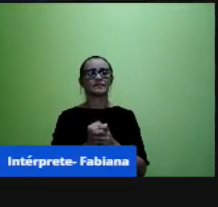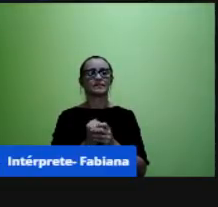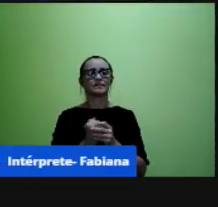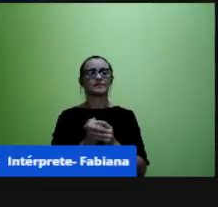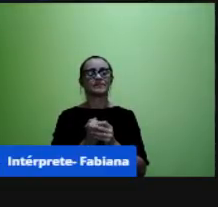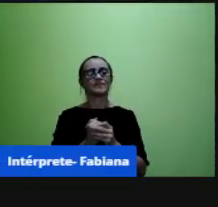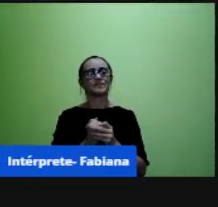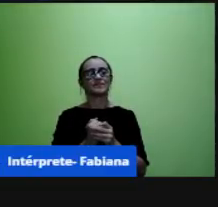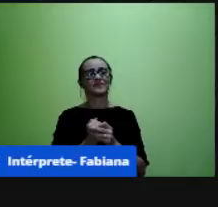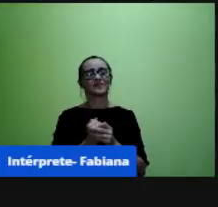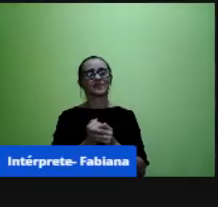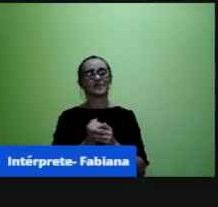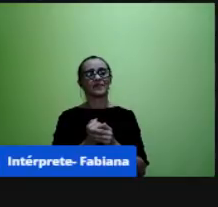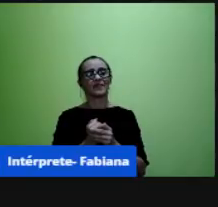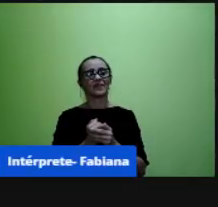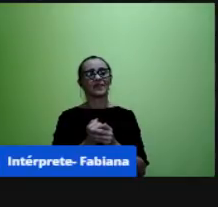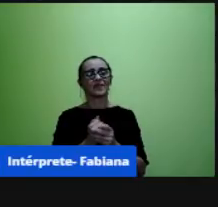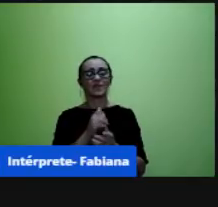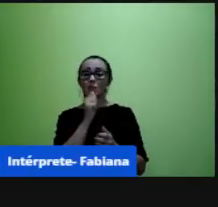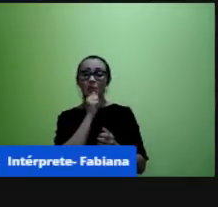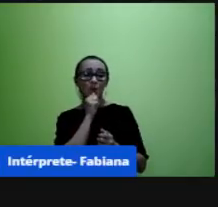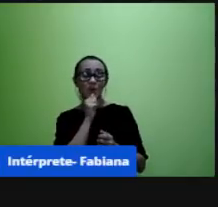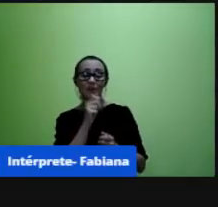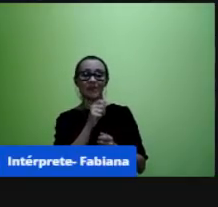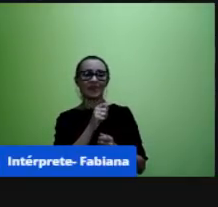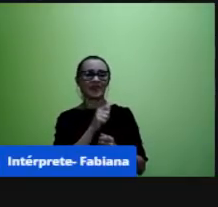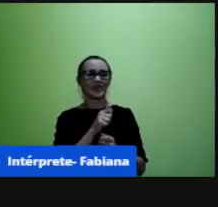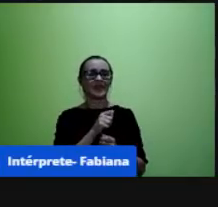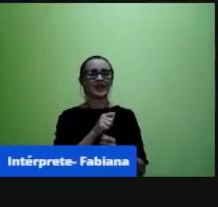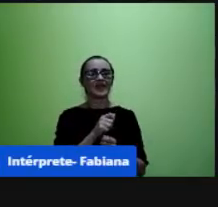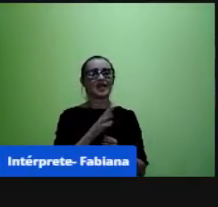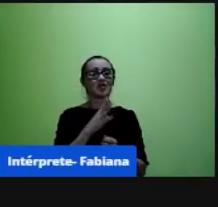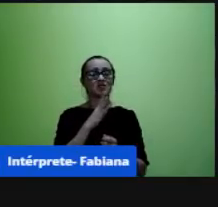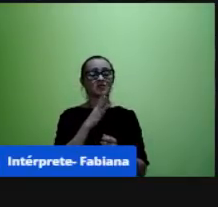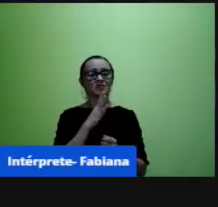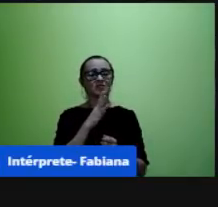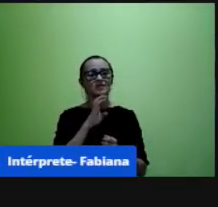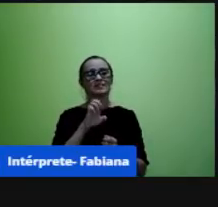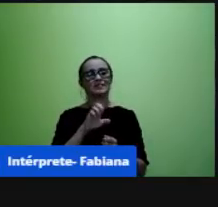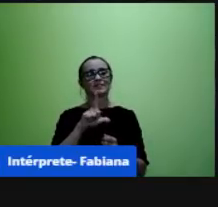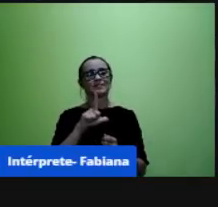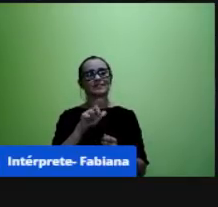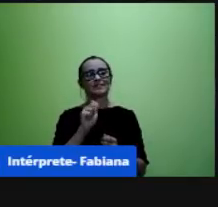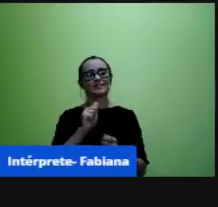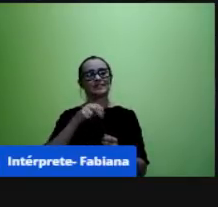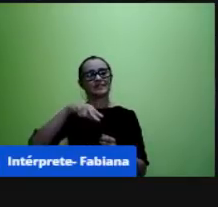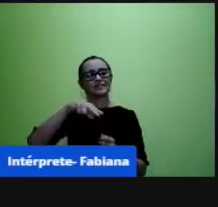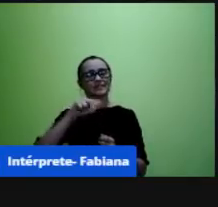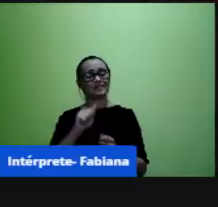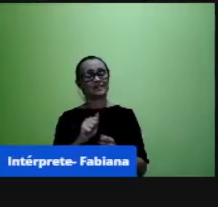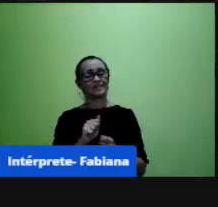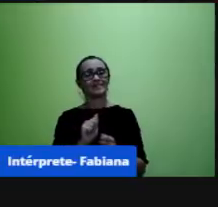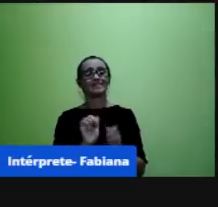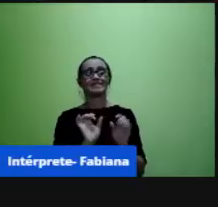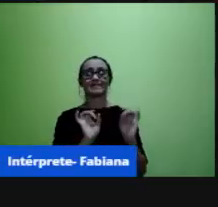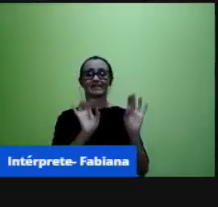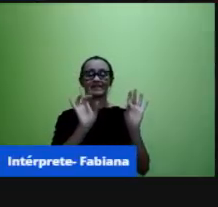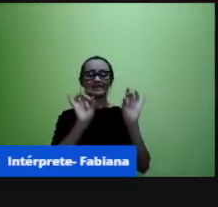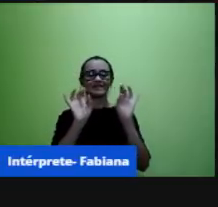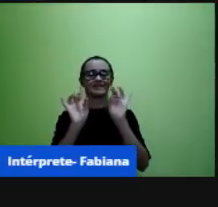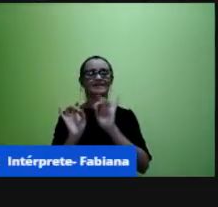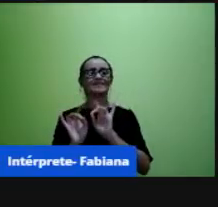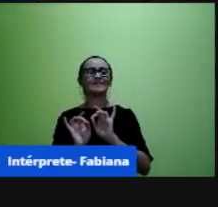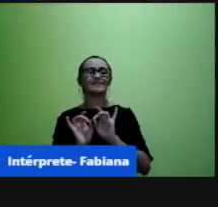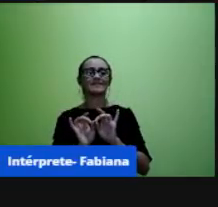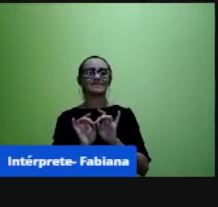Eu sou, para quem não me conhece, eu sou a professora Eliana de Matos Carvalho, sou especialista e